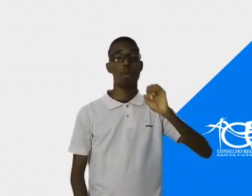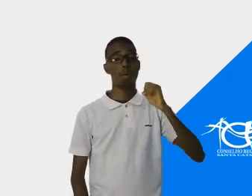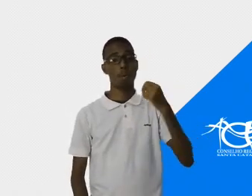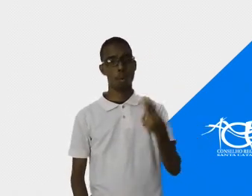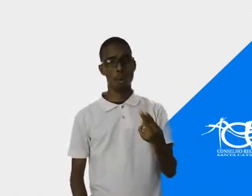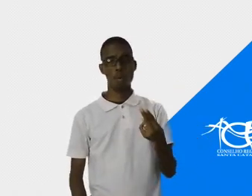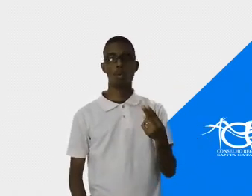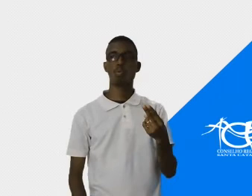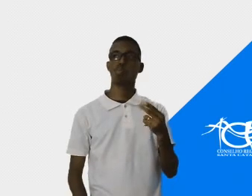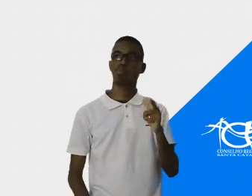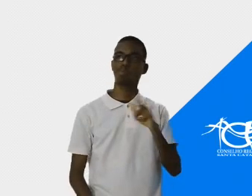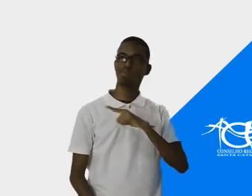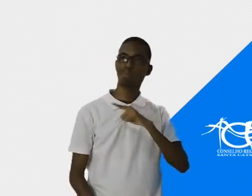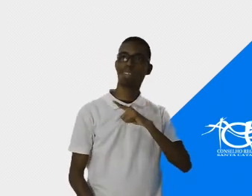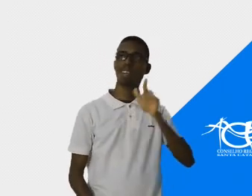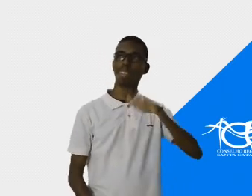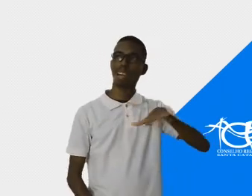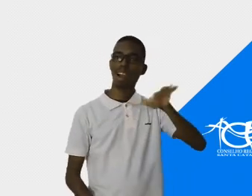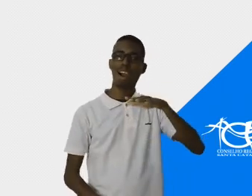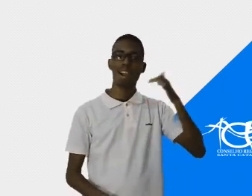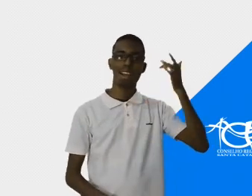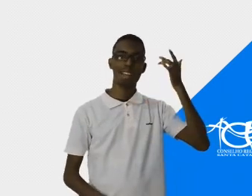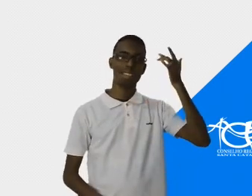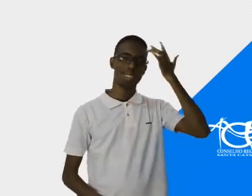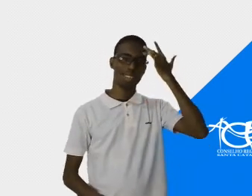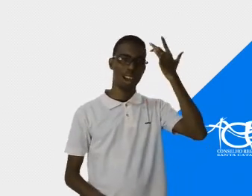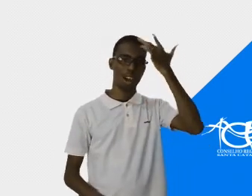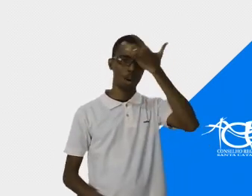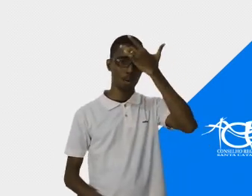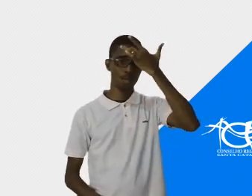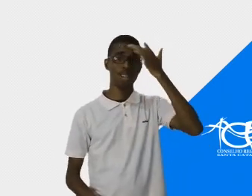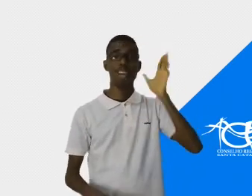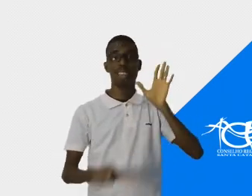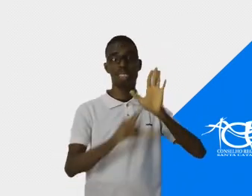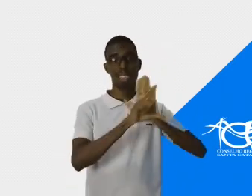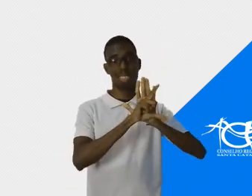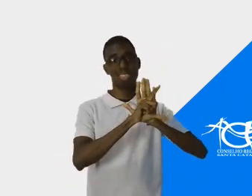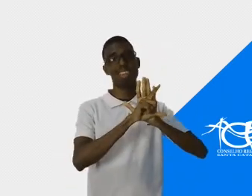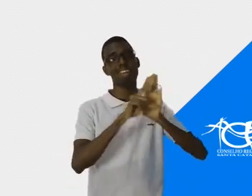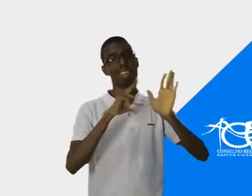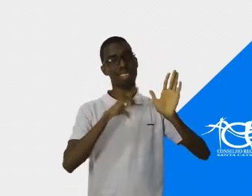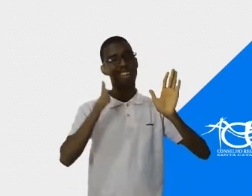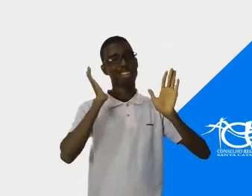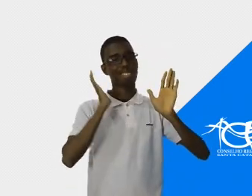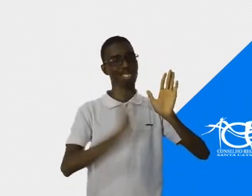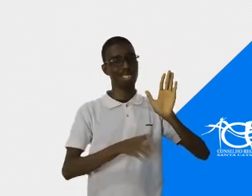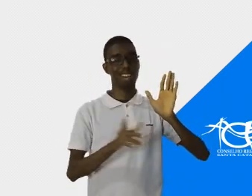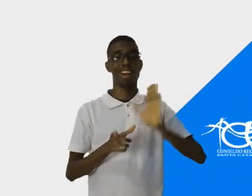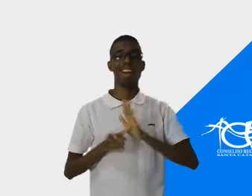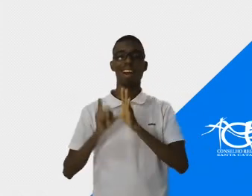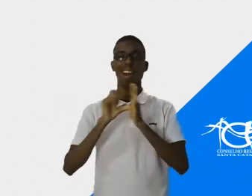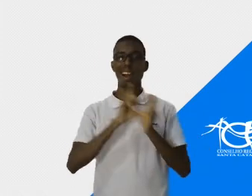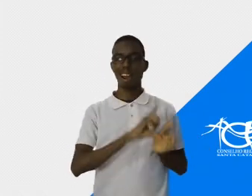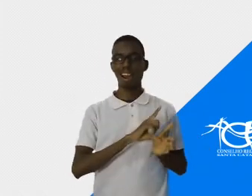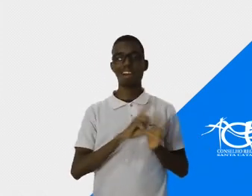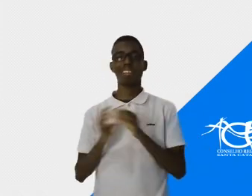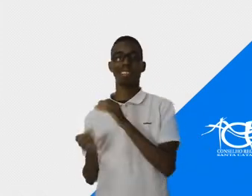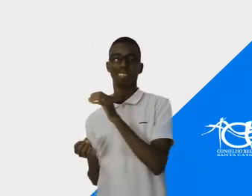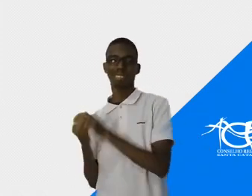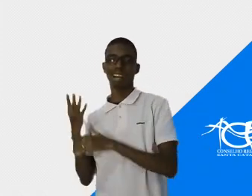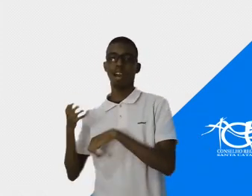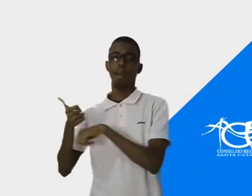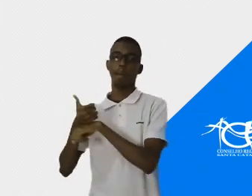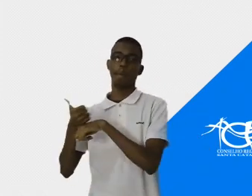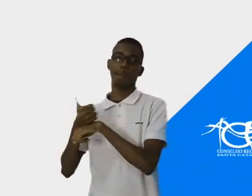relacionada à saúde mental, já existia na legislação anterior à própria Constituição da Psicologia como profissão,